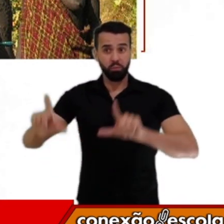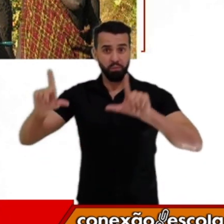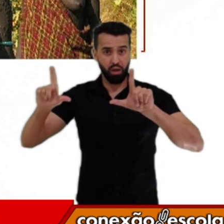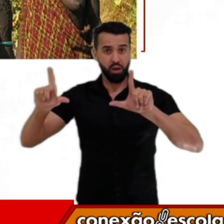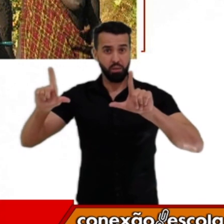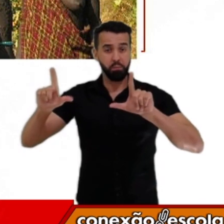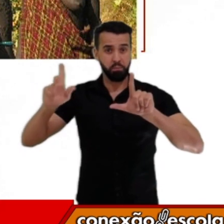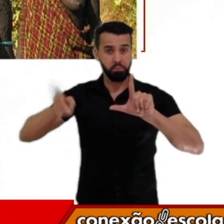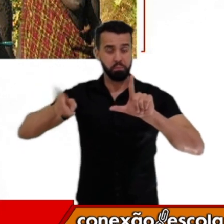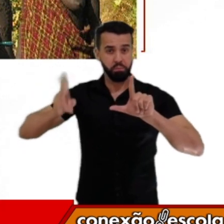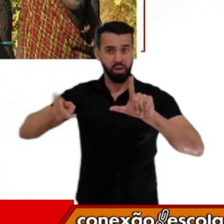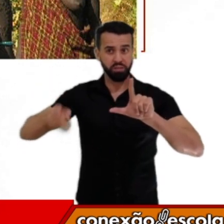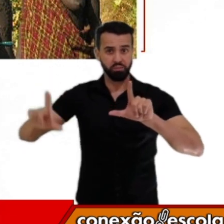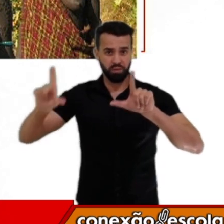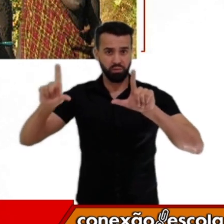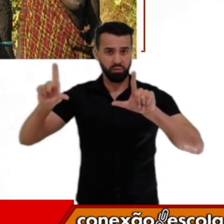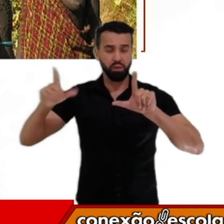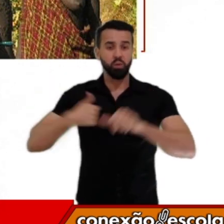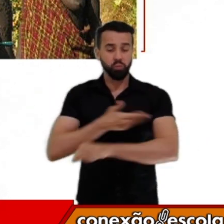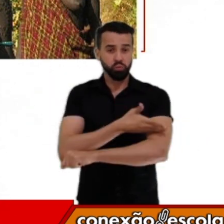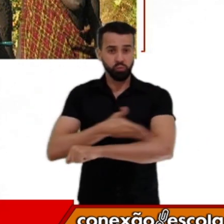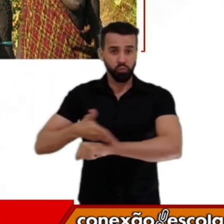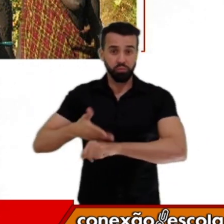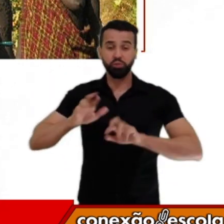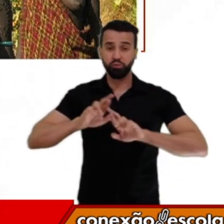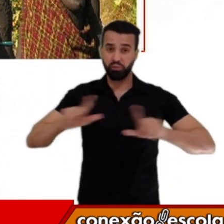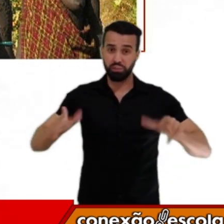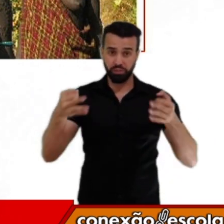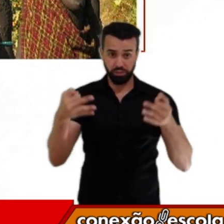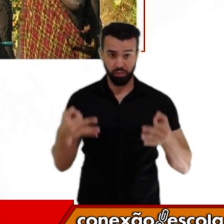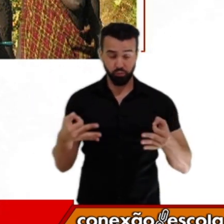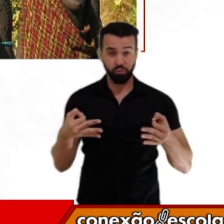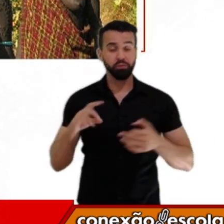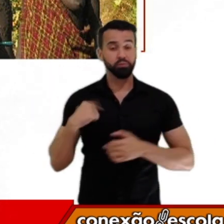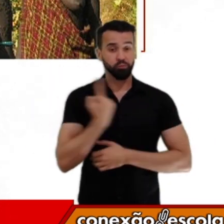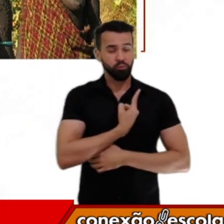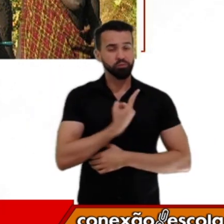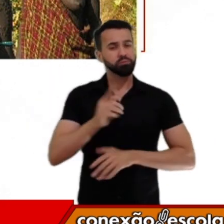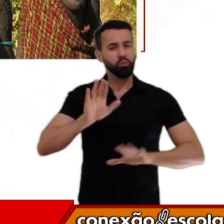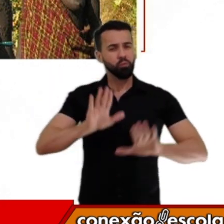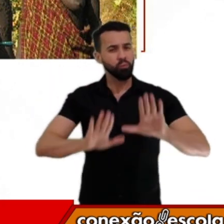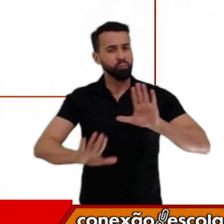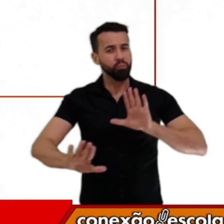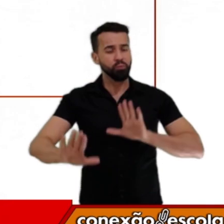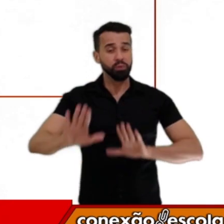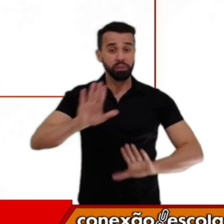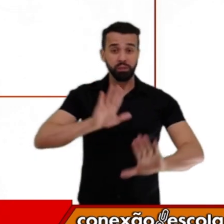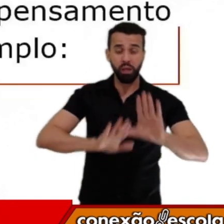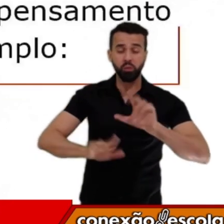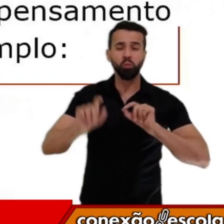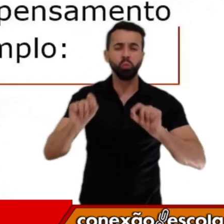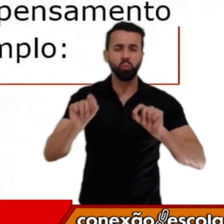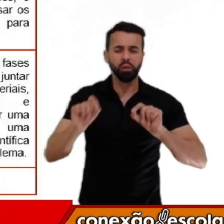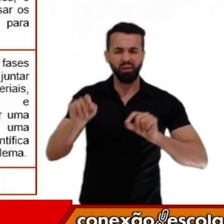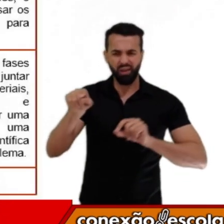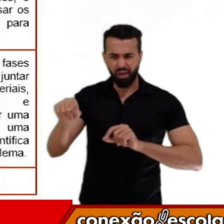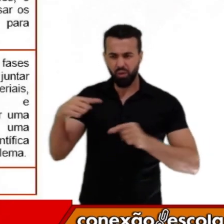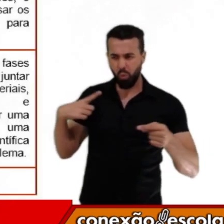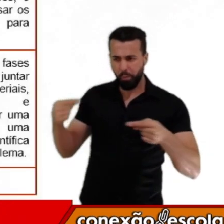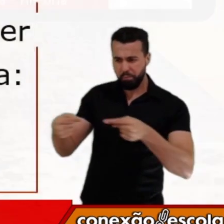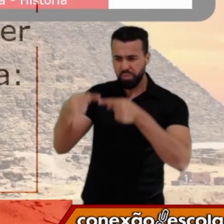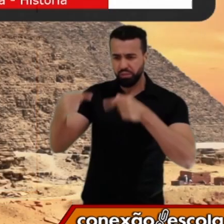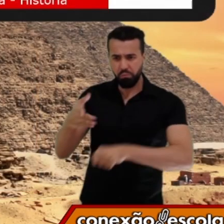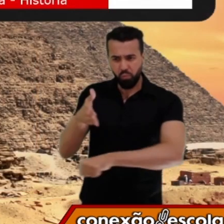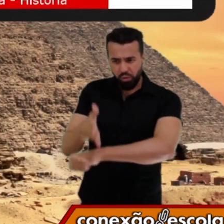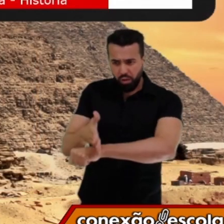pessoas têm apenas costumes diferentes. Então nós precisamos tomar muito cuidado naquilo que eu considero como moderno, naquilo que eu considero